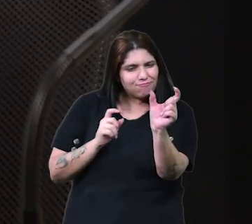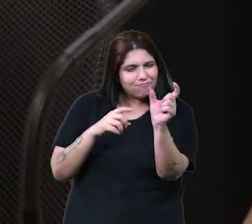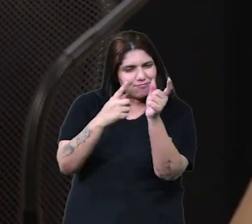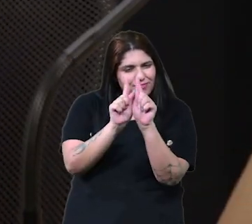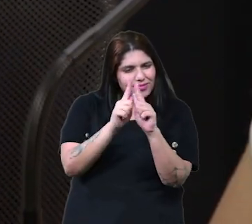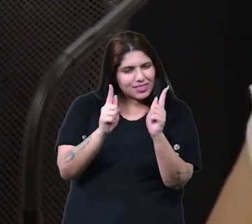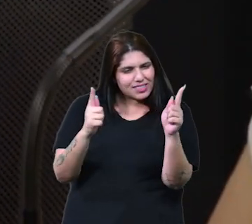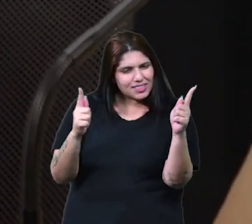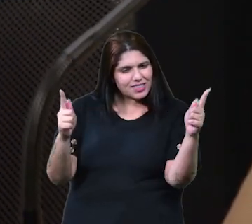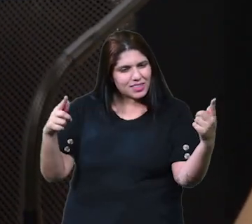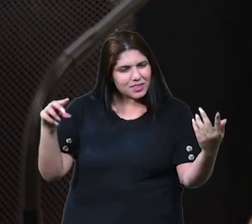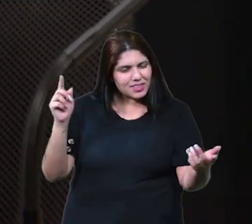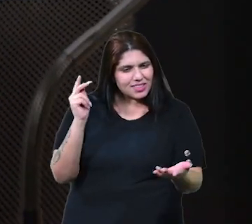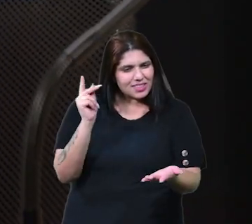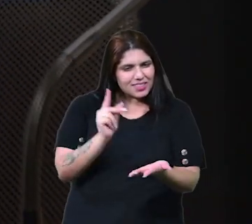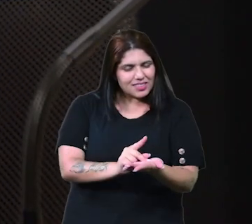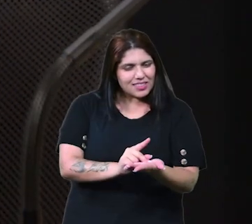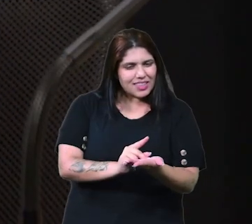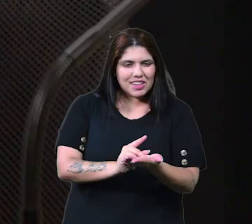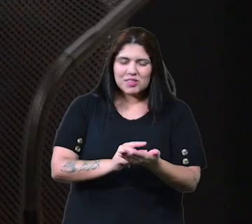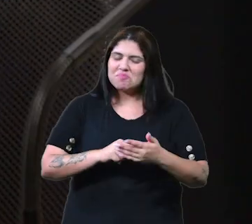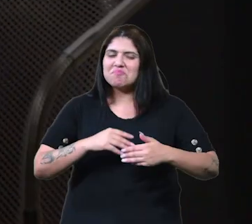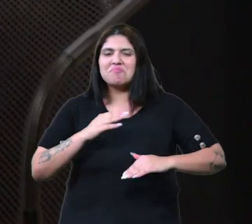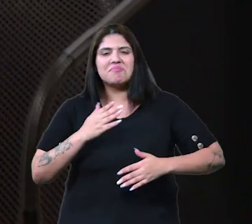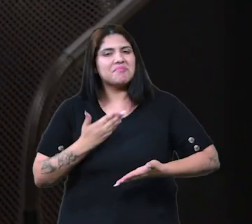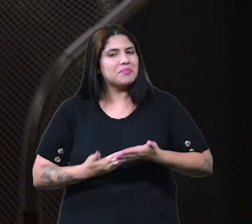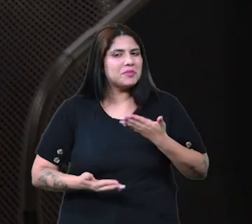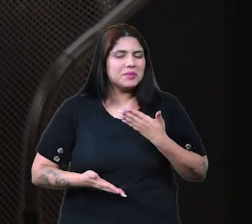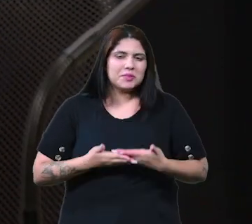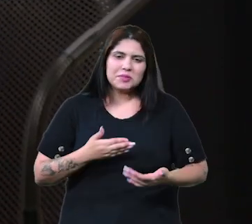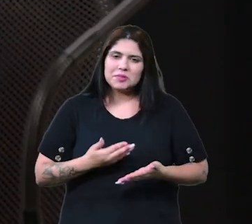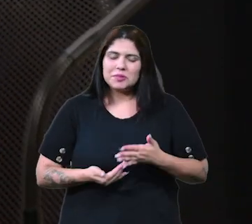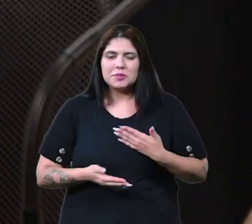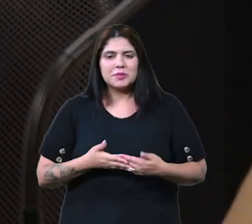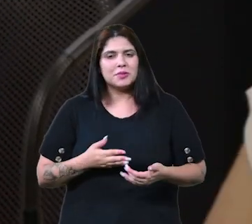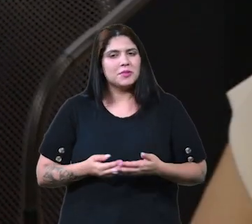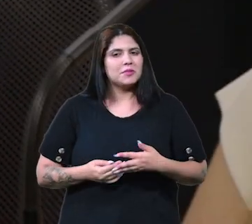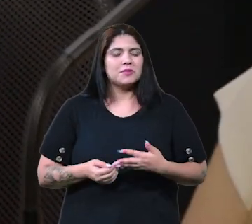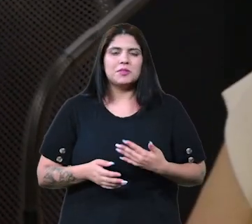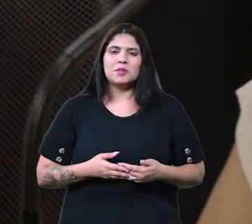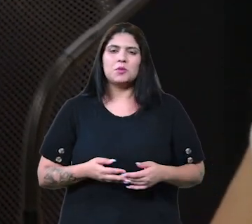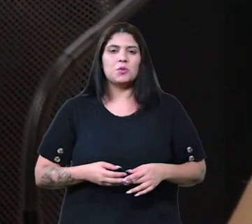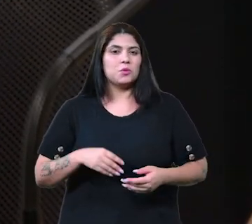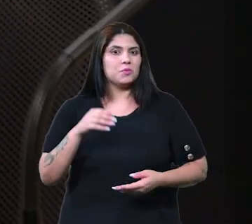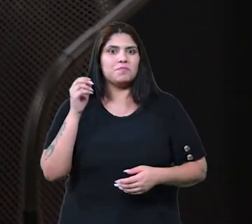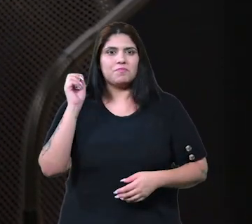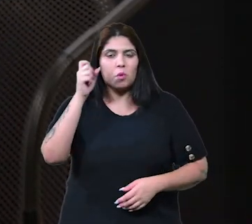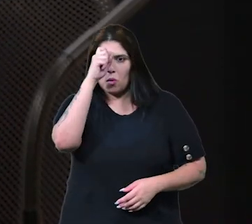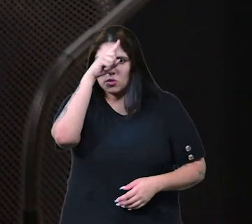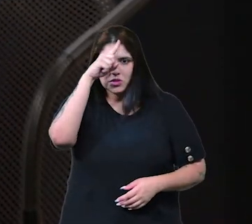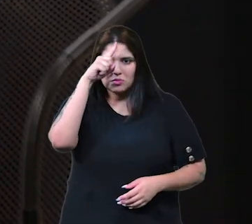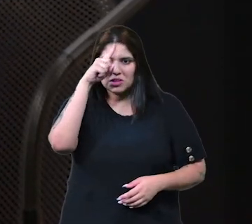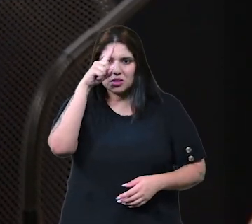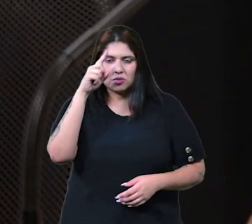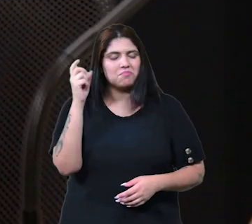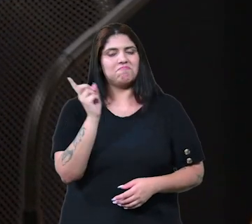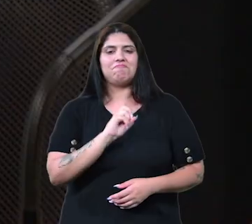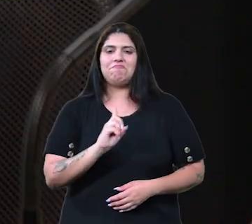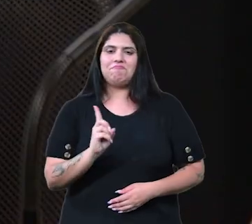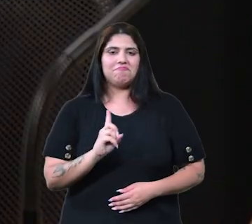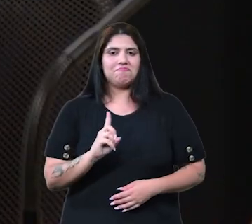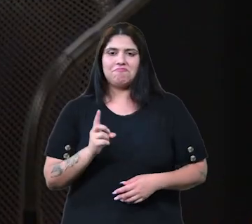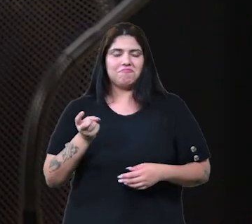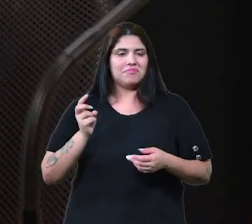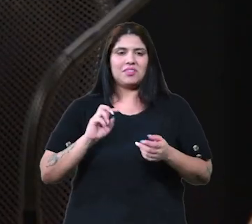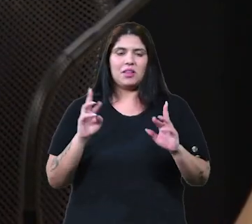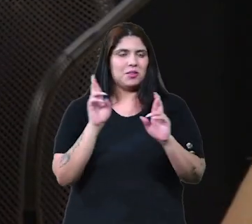com hospital, né, porque possa ser que as pessoas, né, façam essa associação, mas ela está associada, na verdade, a